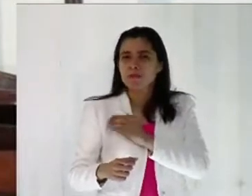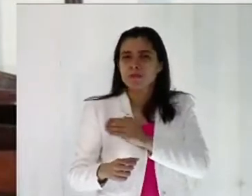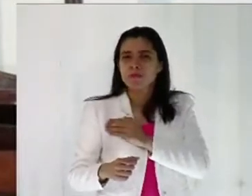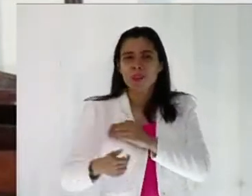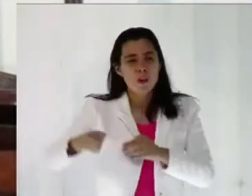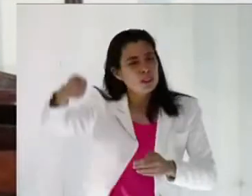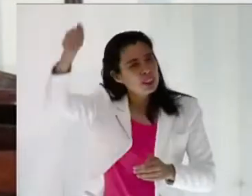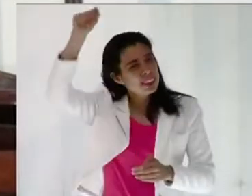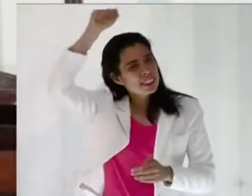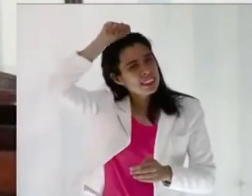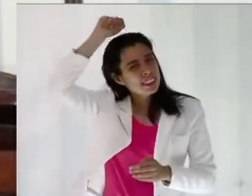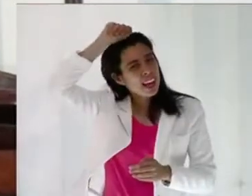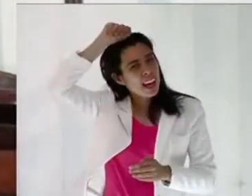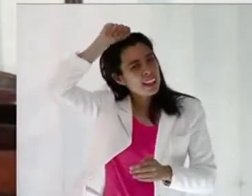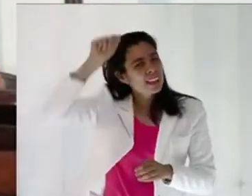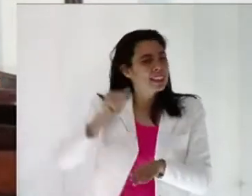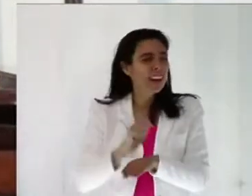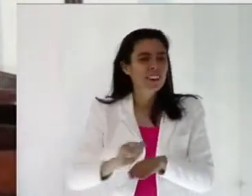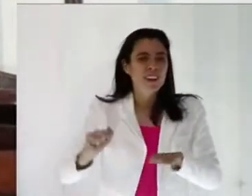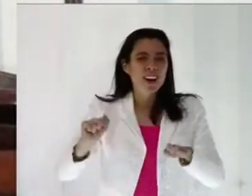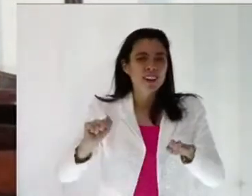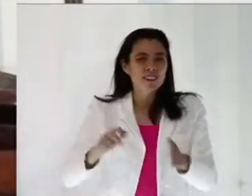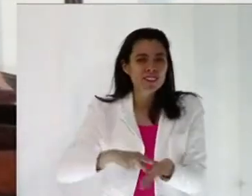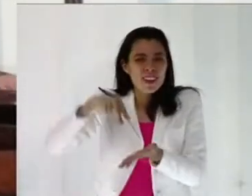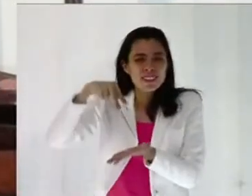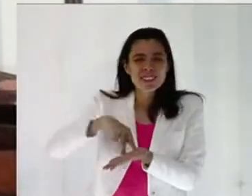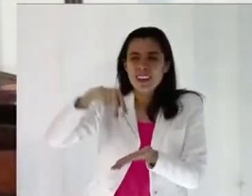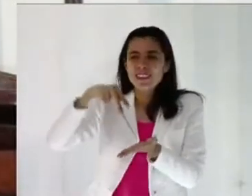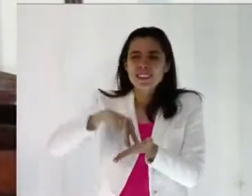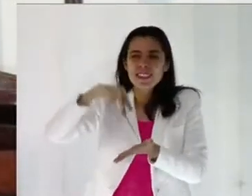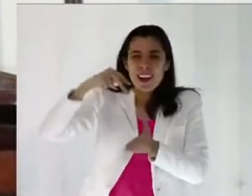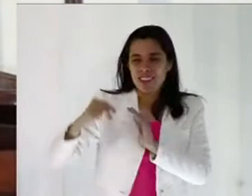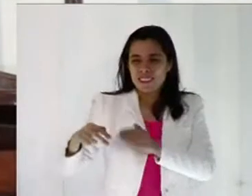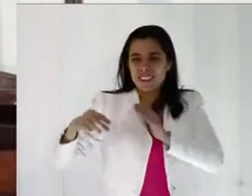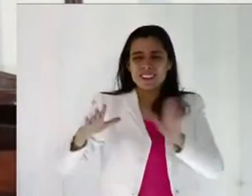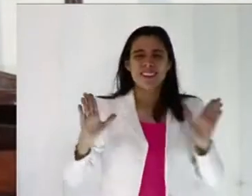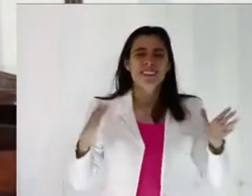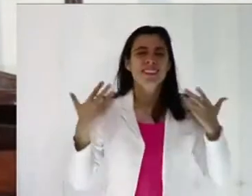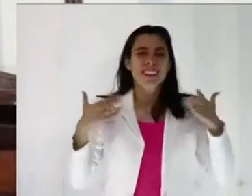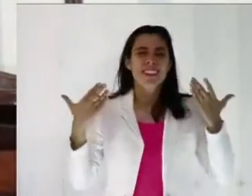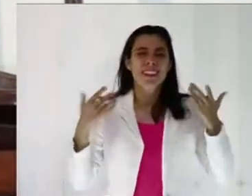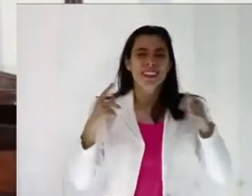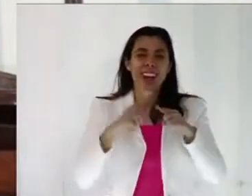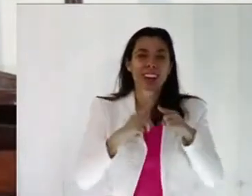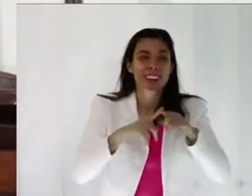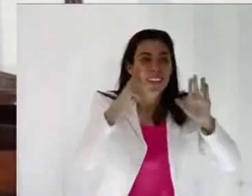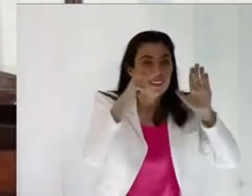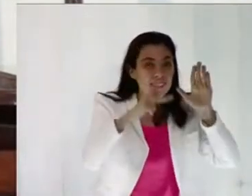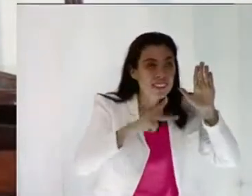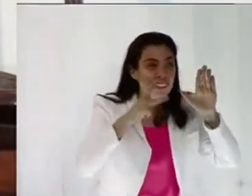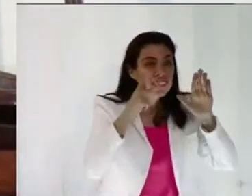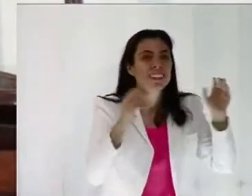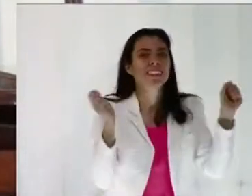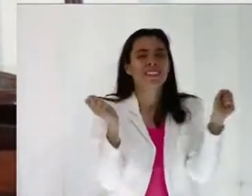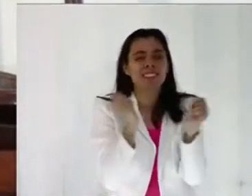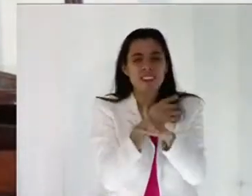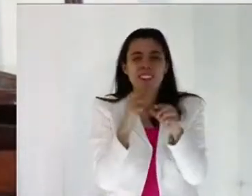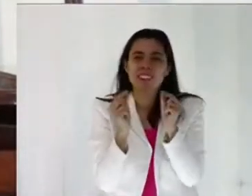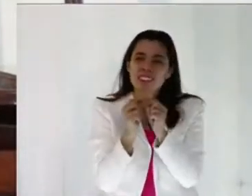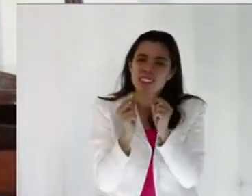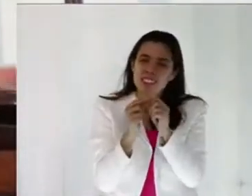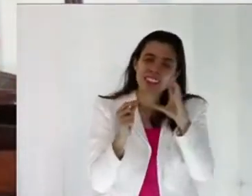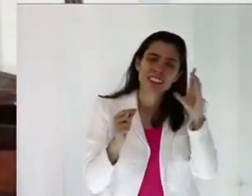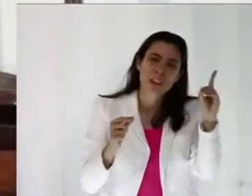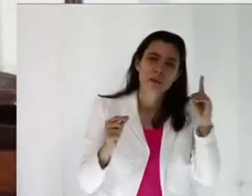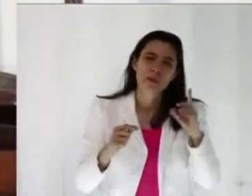Sara estava cheio de júbilo pela promessa do Senhor que havia se cumprido. É interessante uma explicação no capítulo 21,